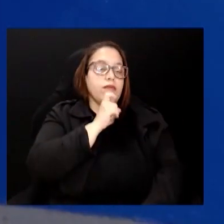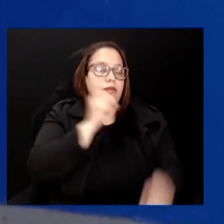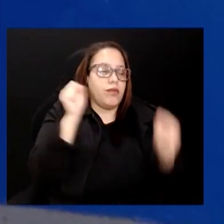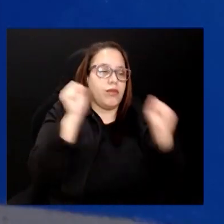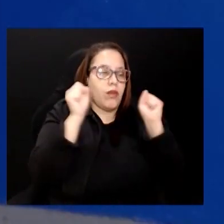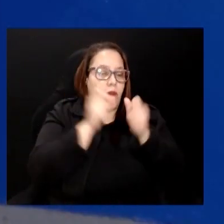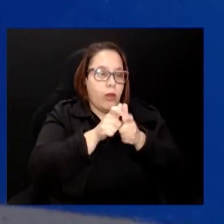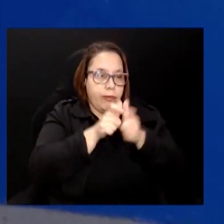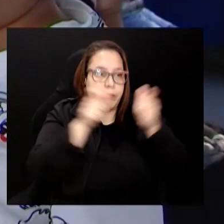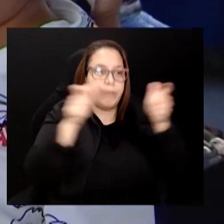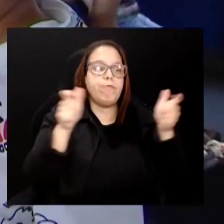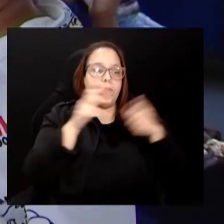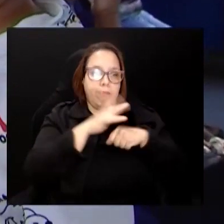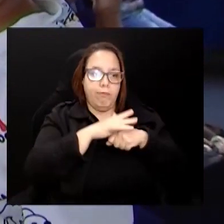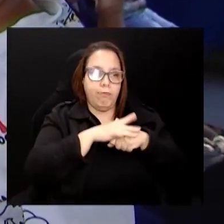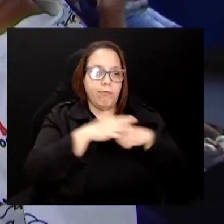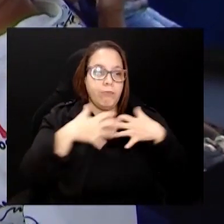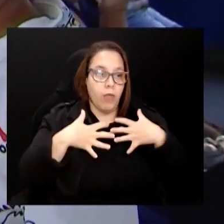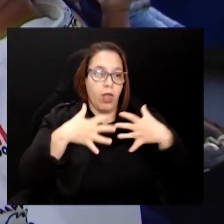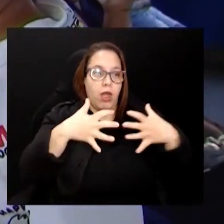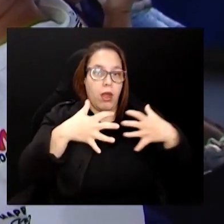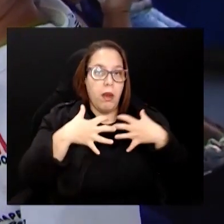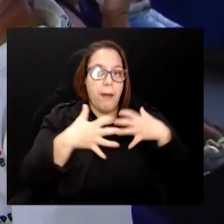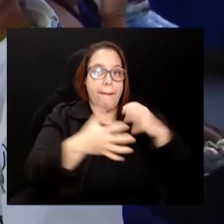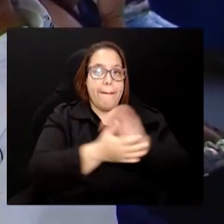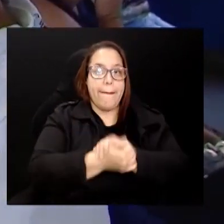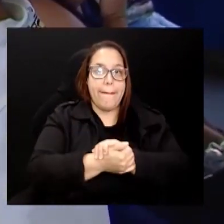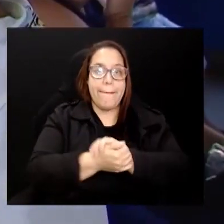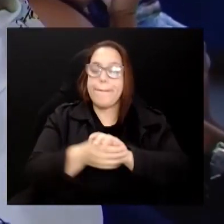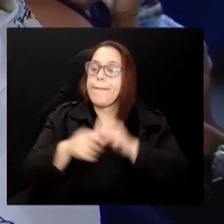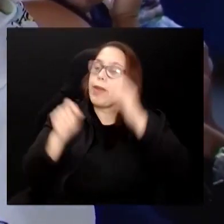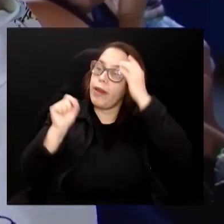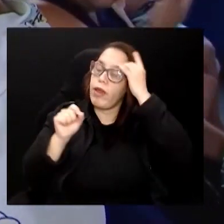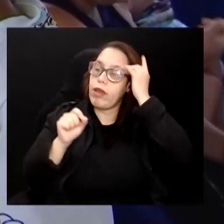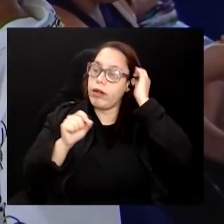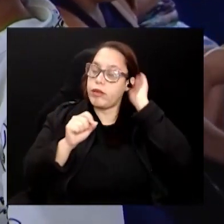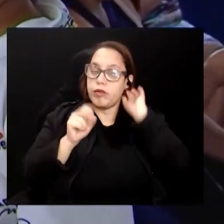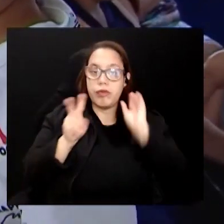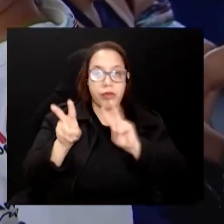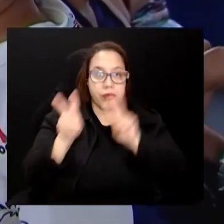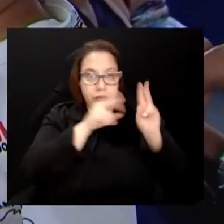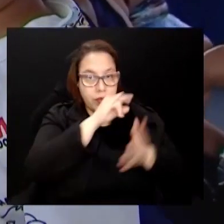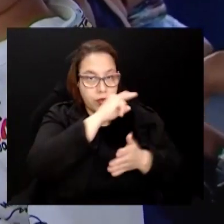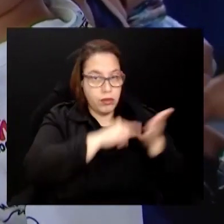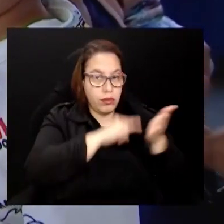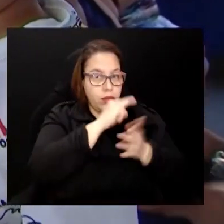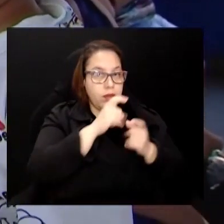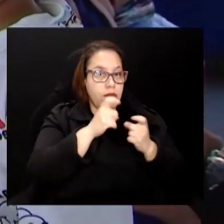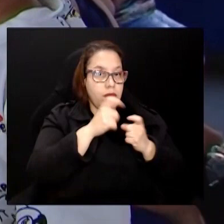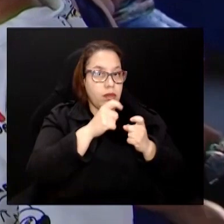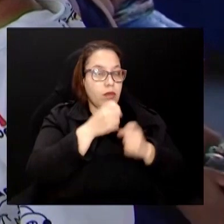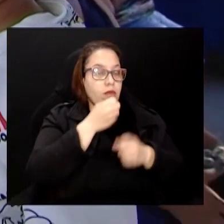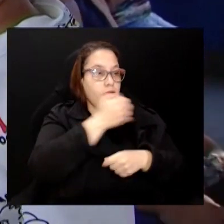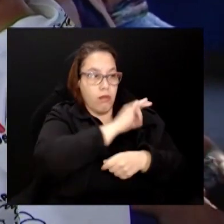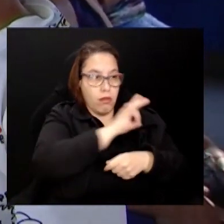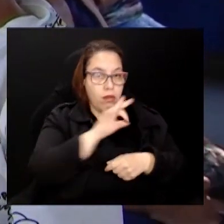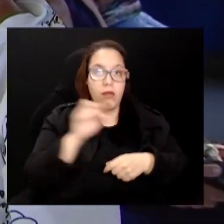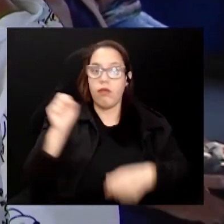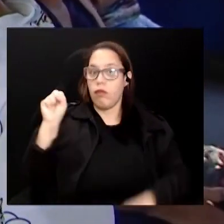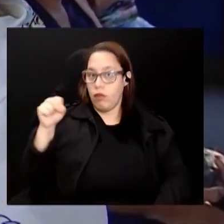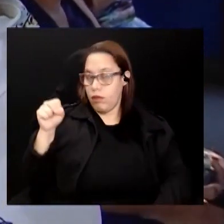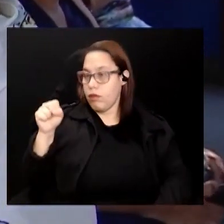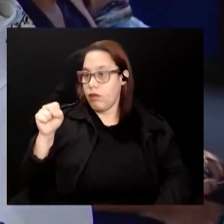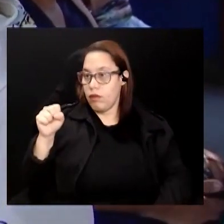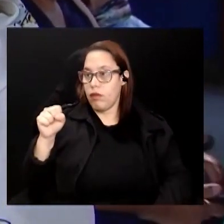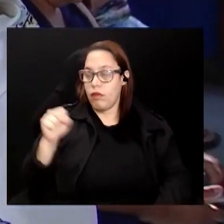doenças respiratórias. Catherine, você falou que veio aqui para olhar a carteira de vacinação do seu filho, mas está tudo em dia? Tá tudo em dia. E para você, qual que é a